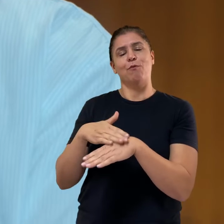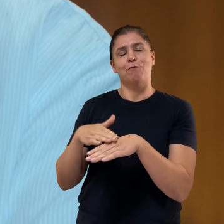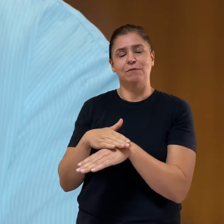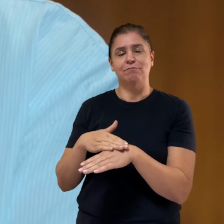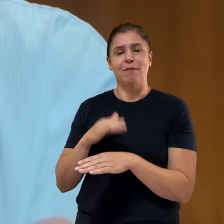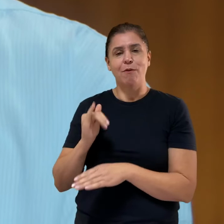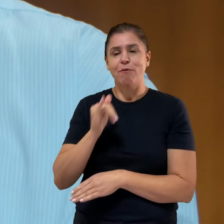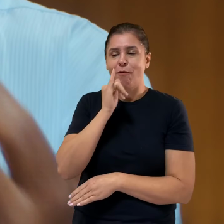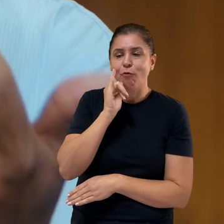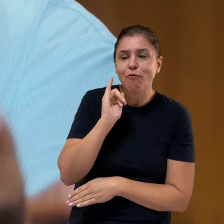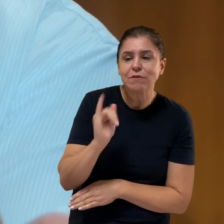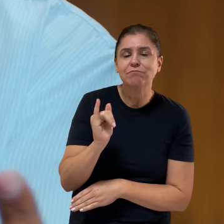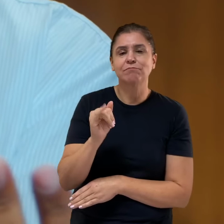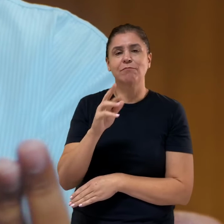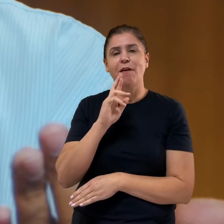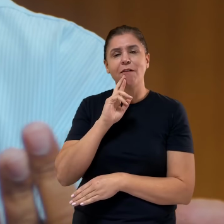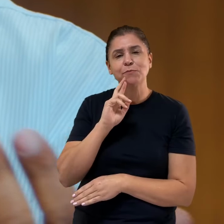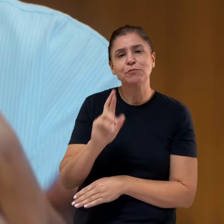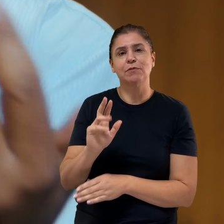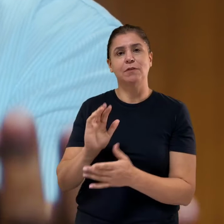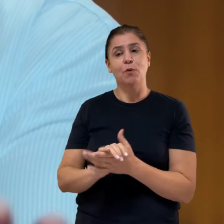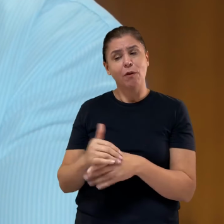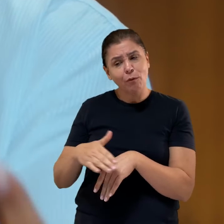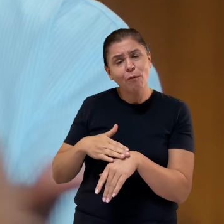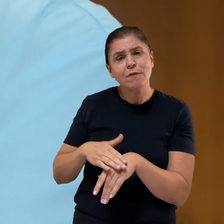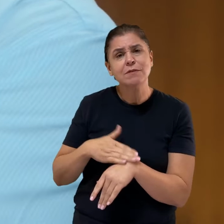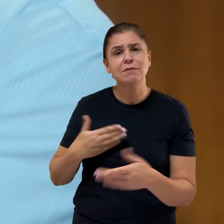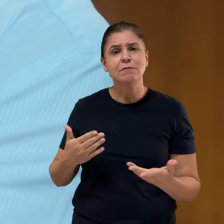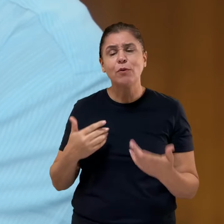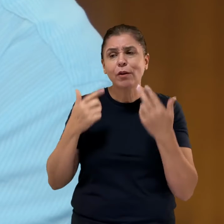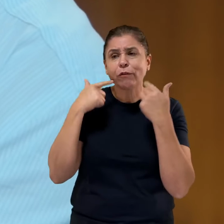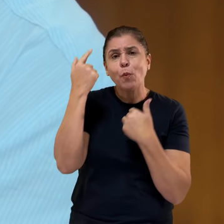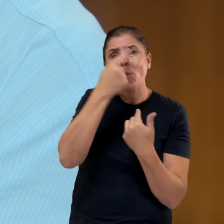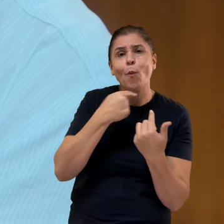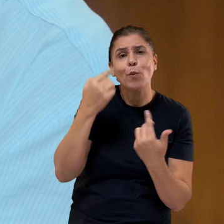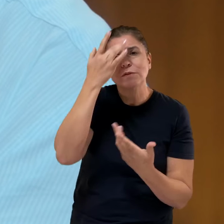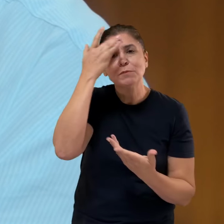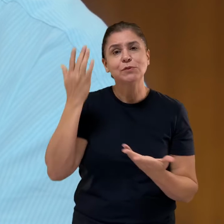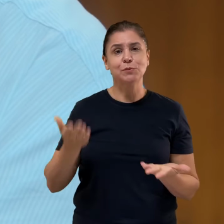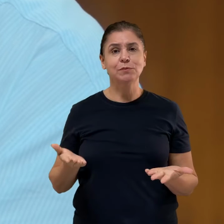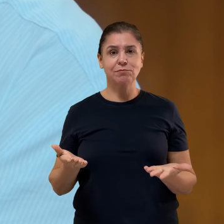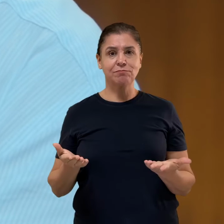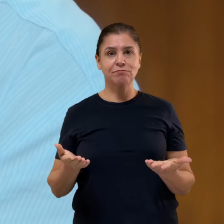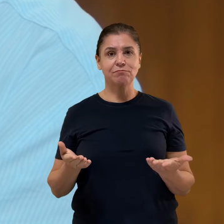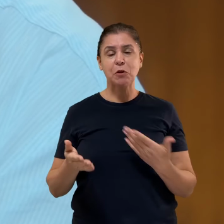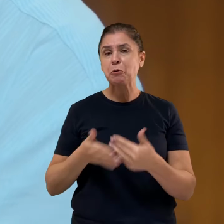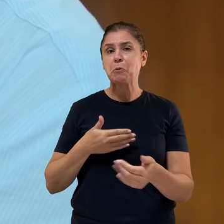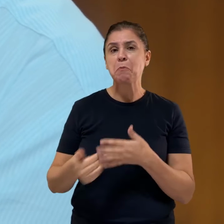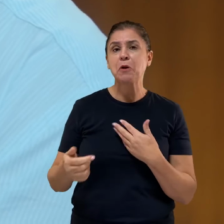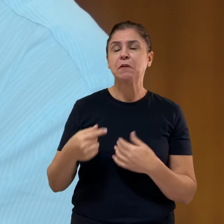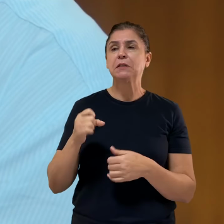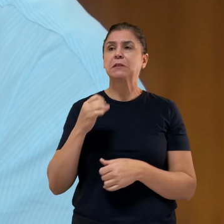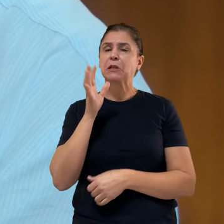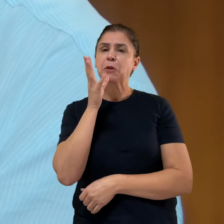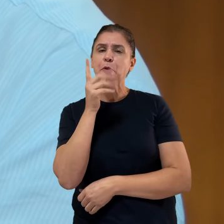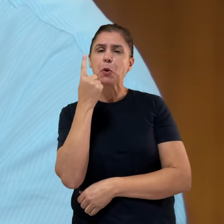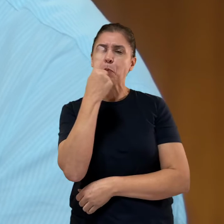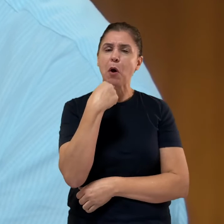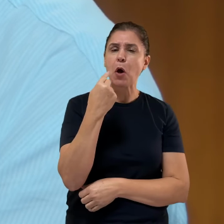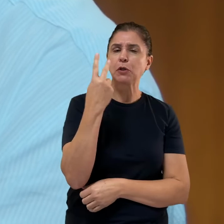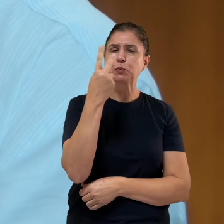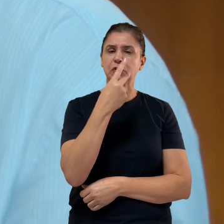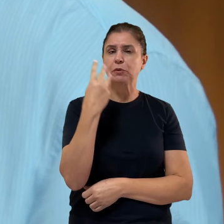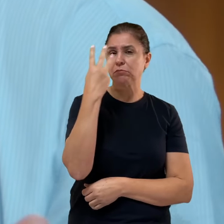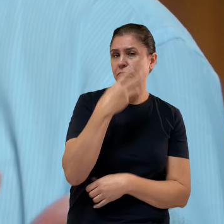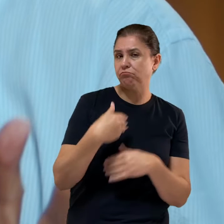Eu quero dizer, eu quero ver a pessoa. Eu quero conversar. Eu quero ver o rosto da pessoa. Não importa se vai demorar uma hora,